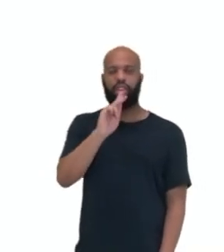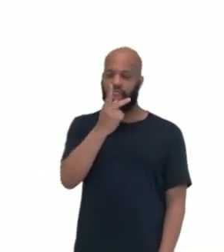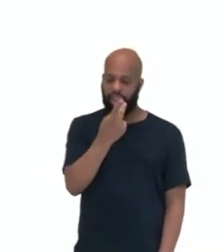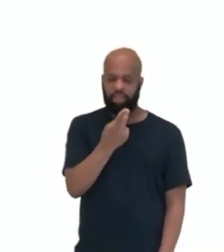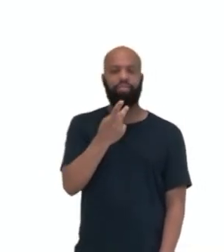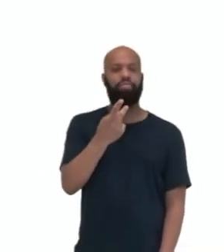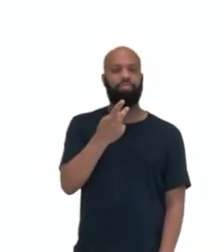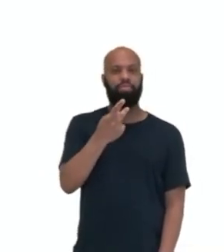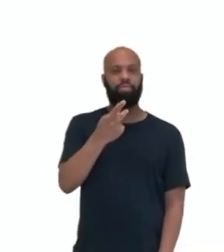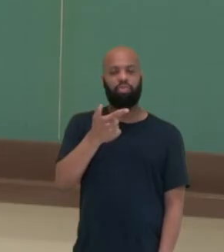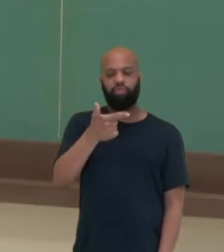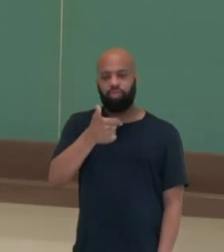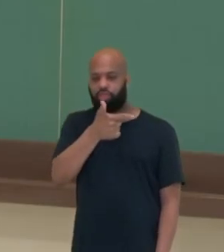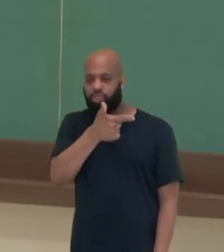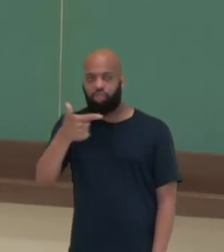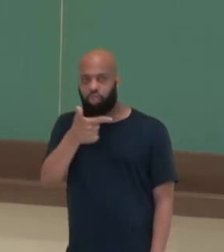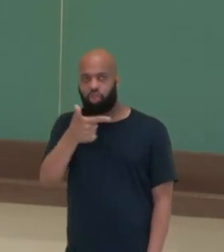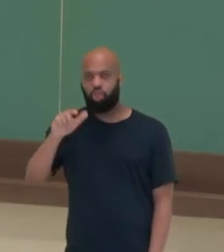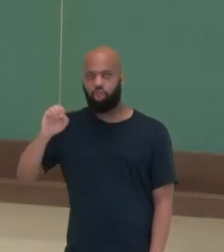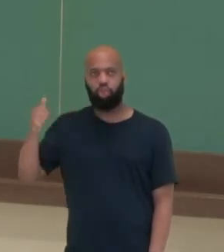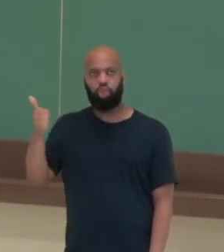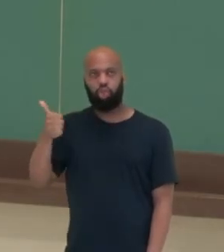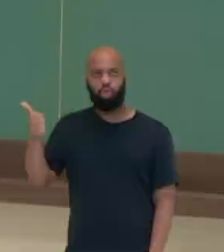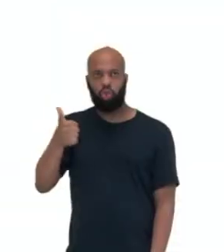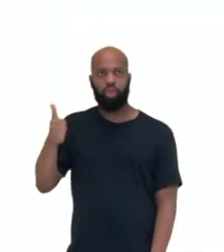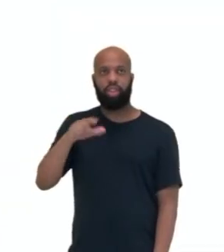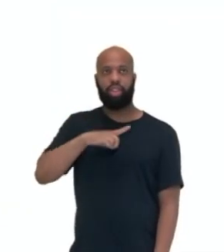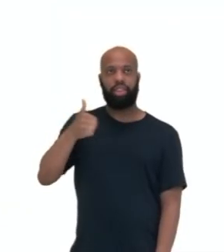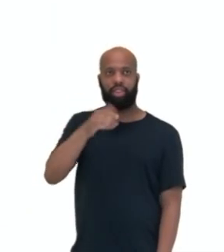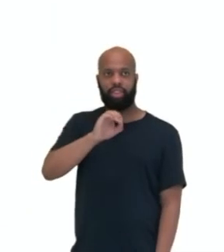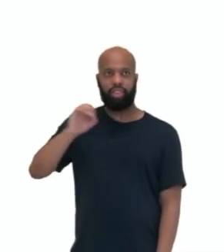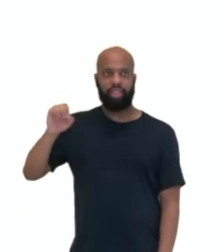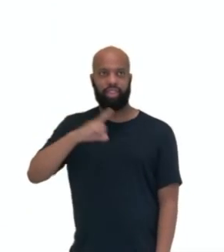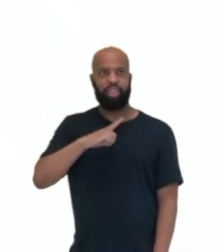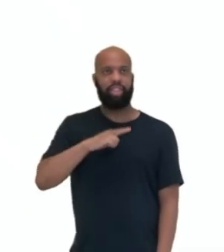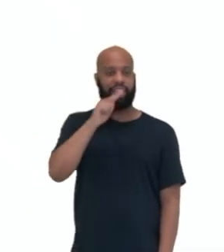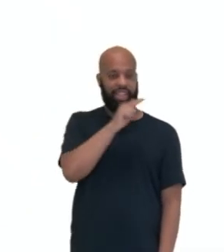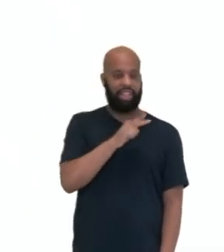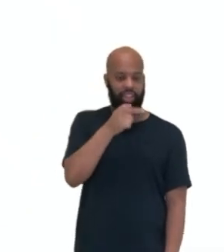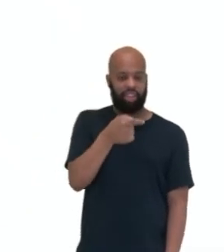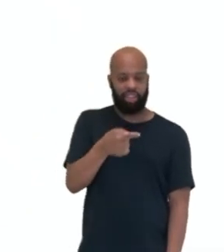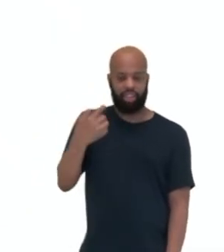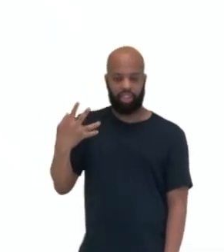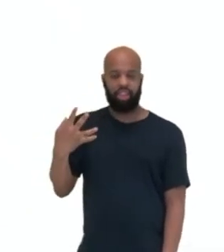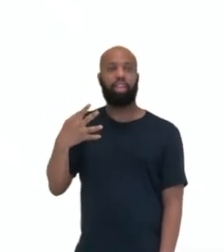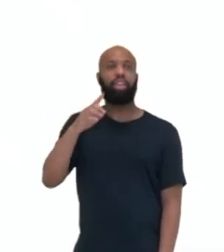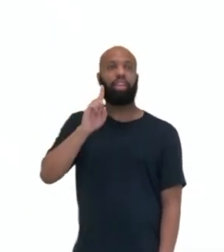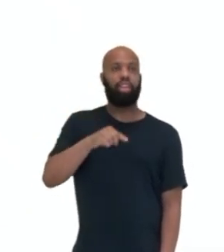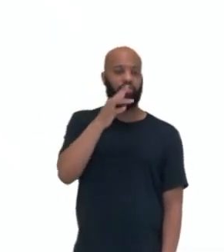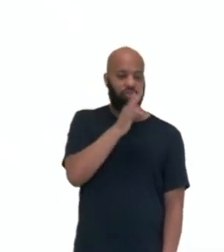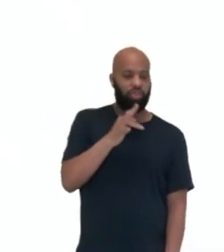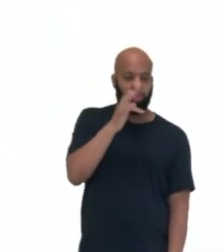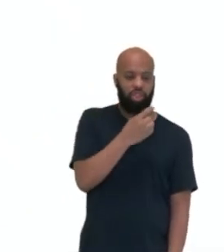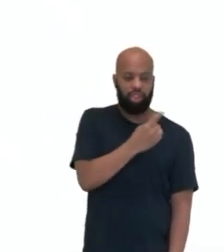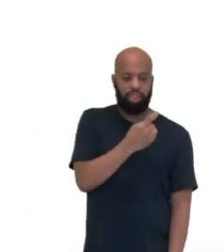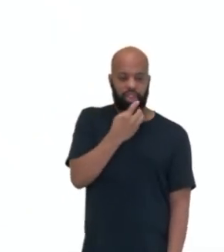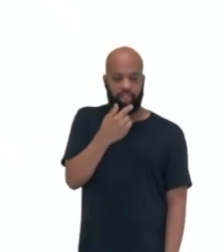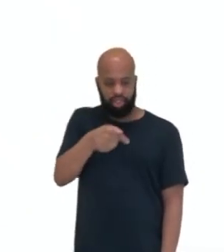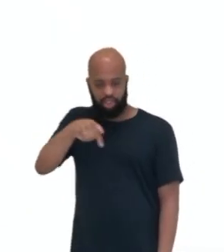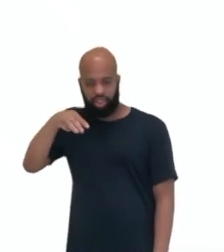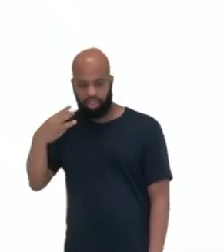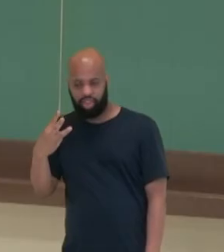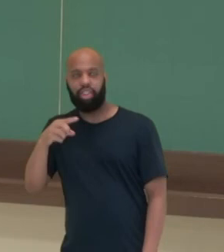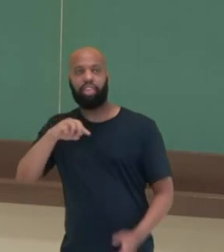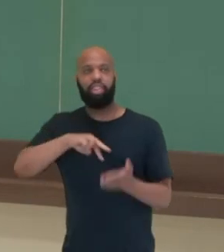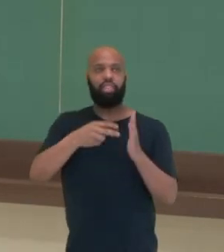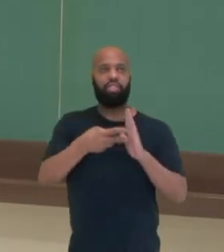100, o valor de referência. A glicose 74, a frutose 173. Quer dizer, então, que 100 gramas